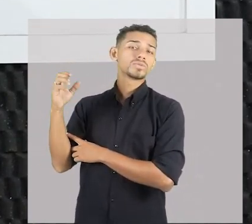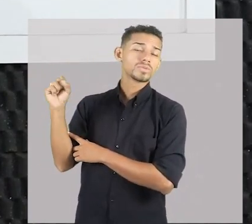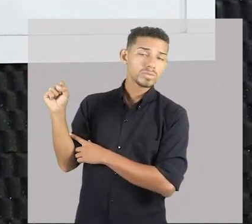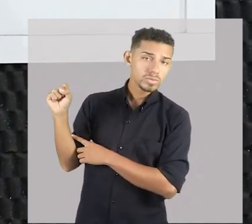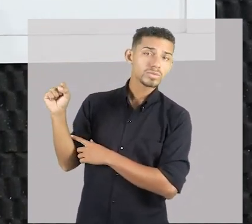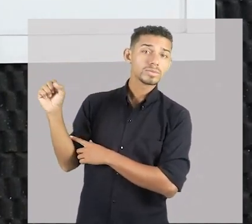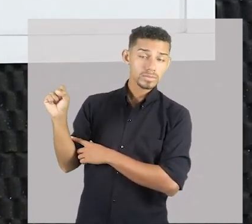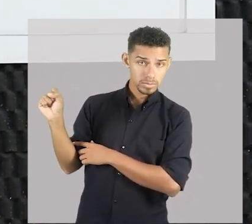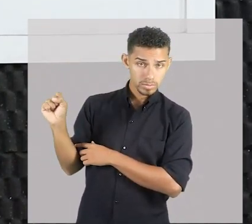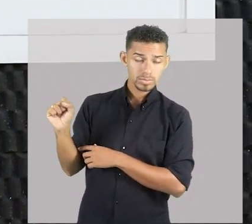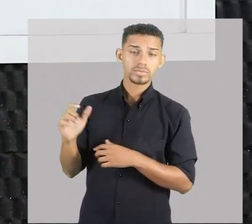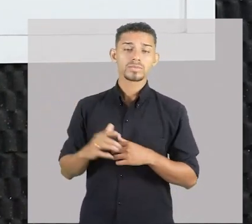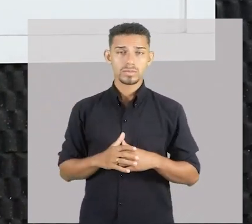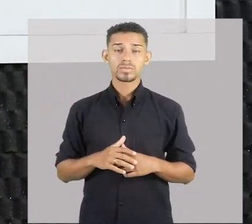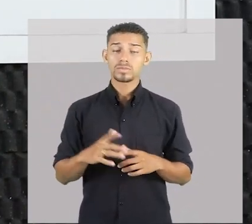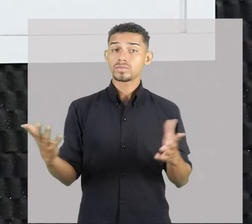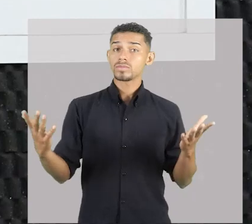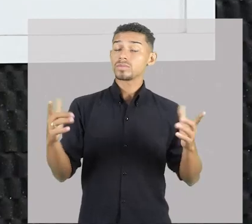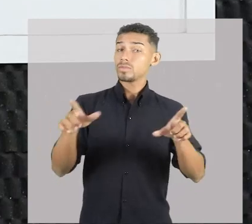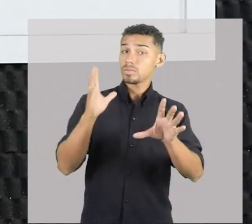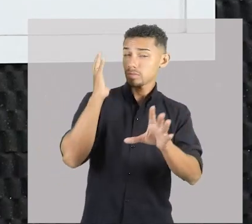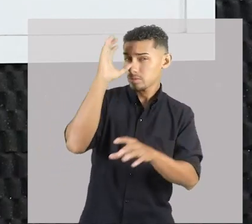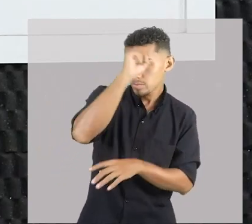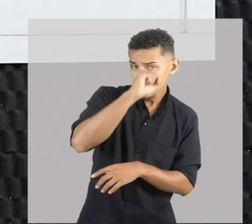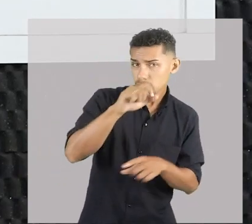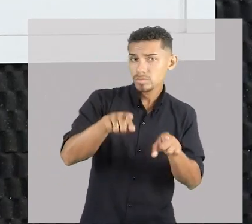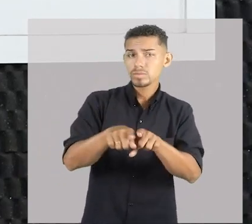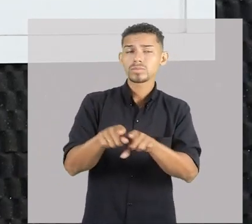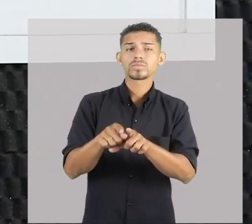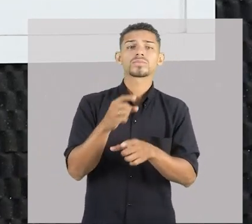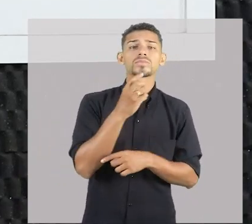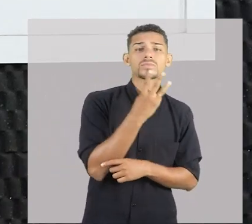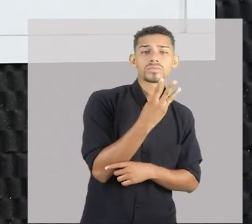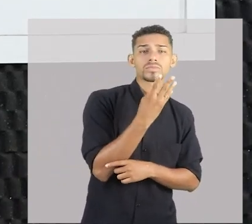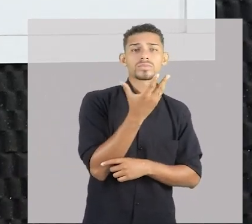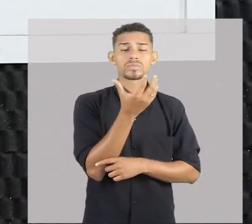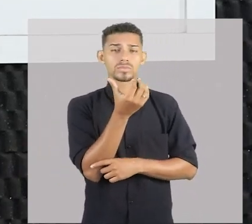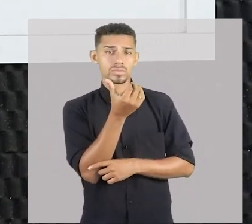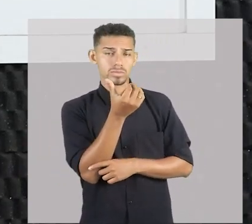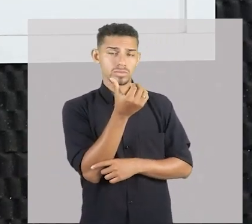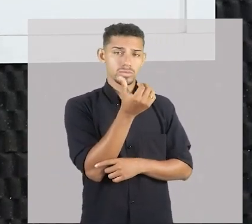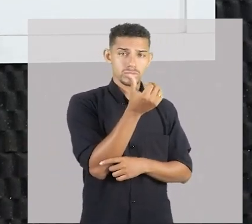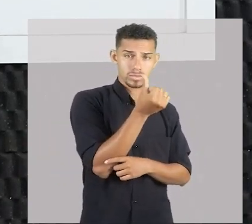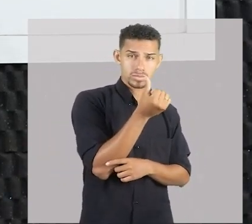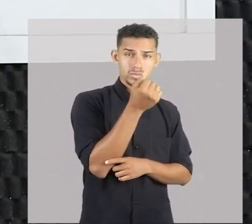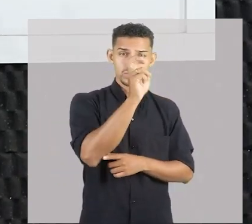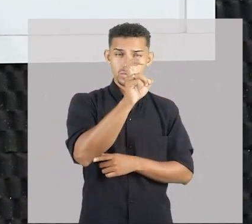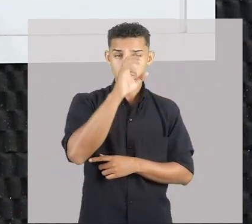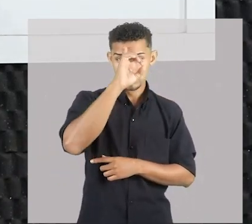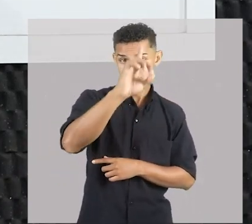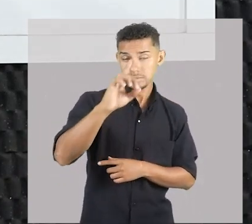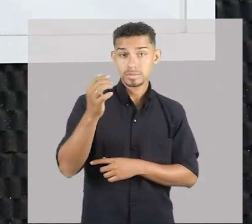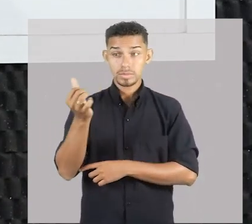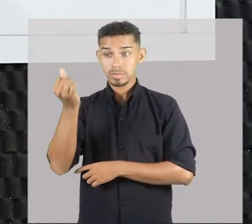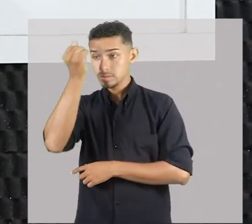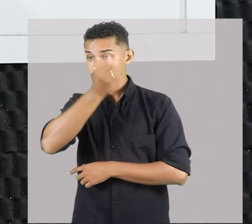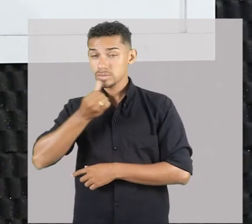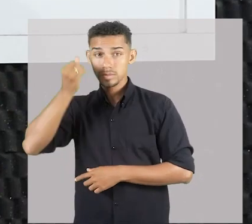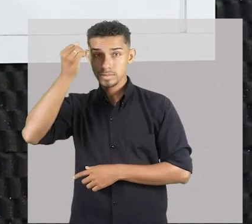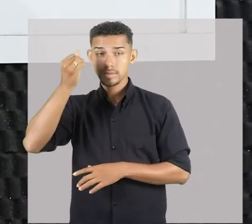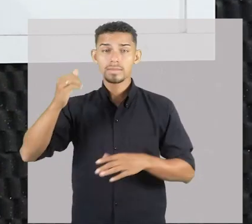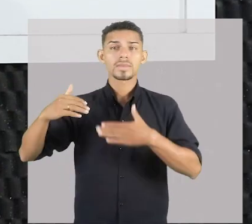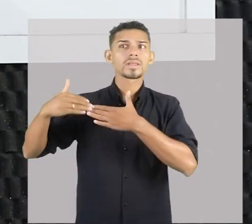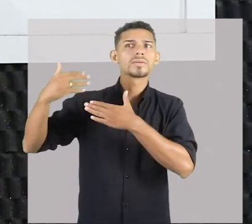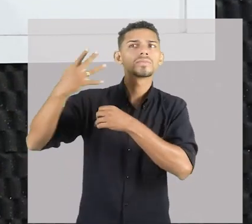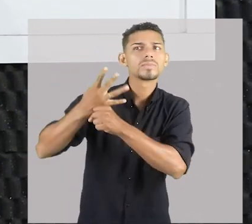365 dias e 6 horas. Suprime essas 6 horas, vamos guardar aqui. Depois de